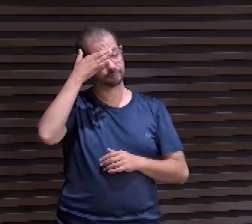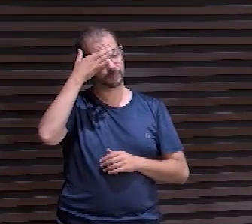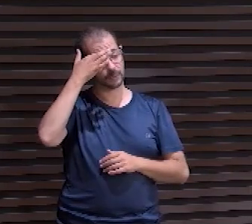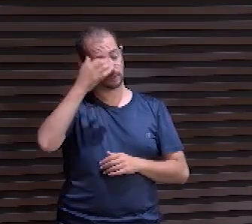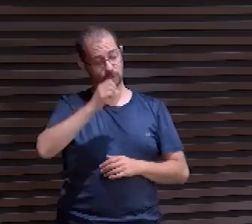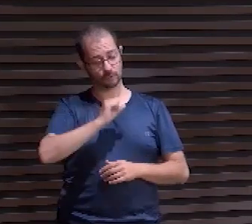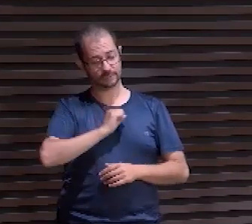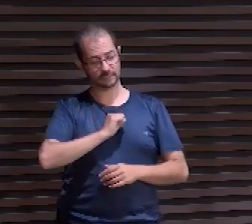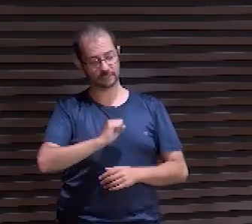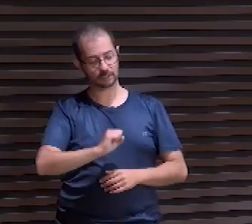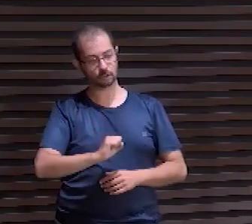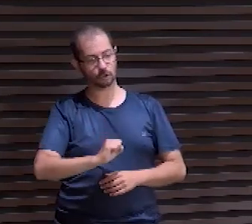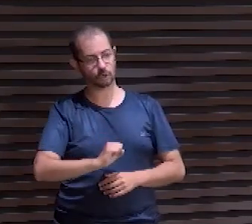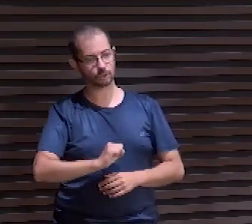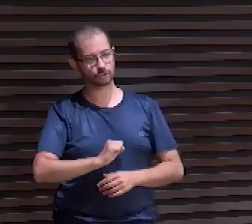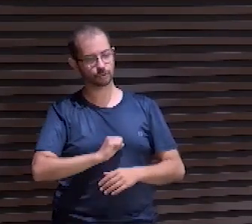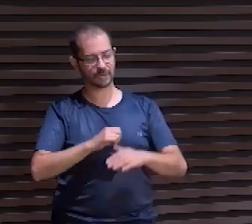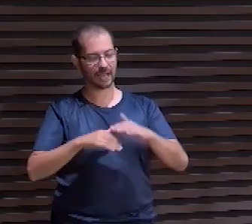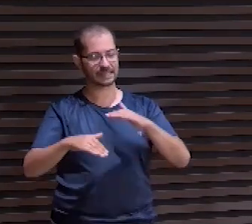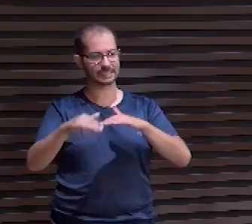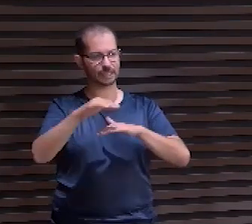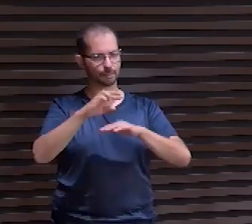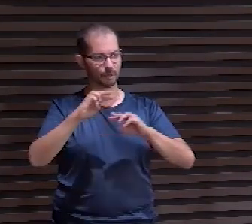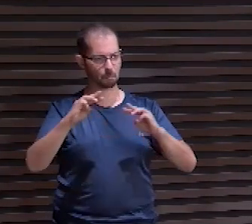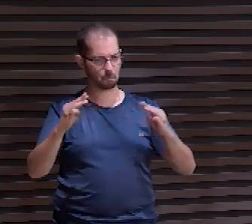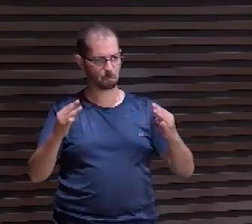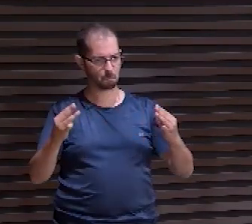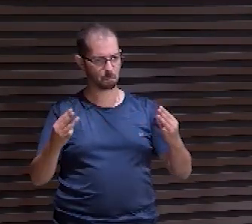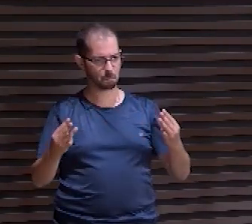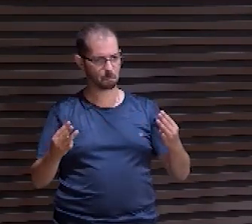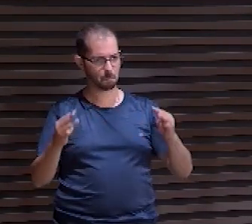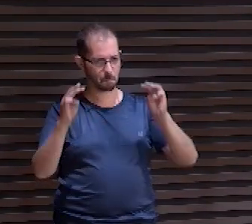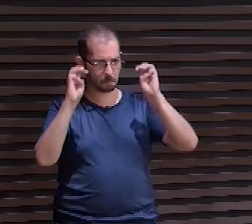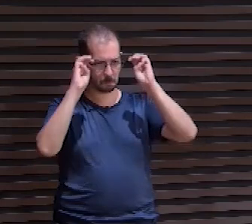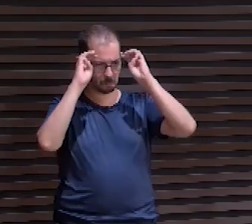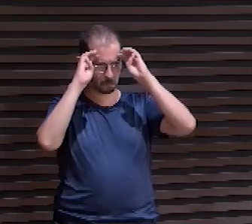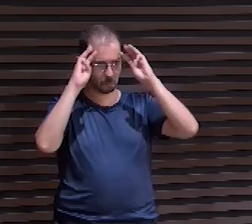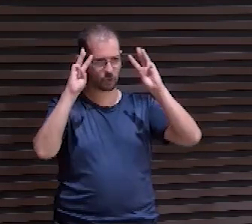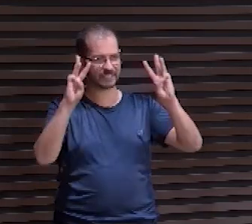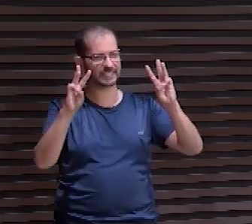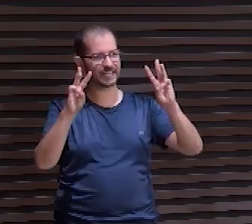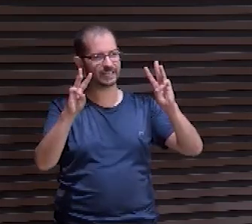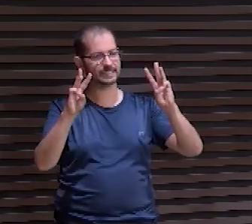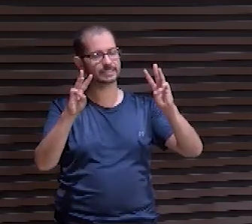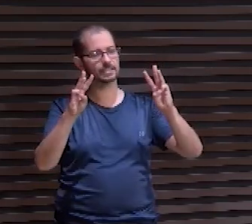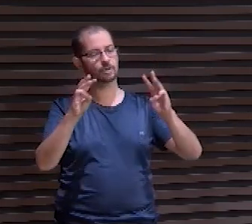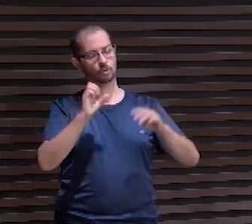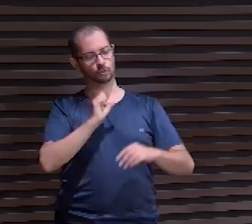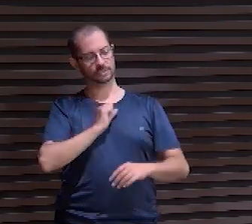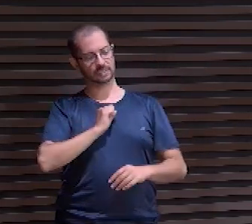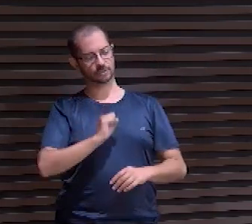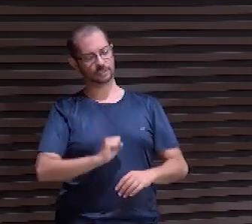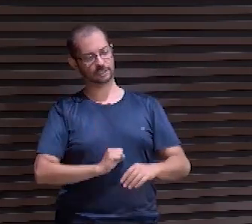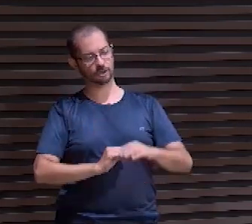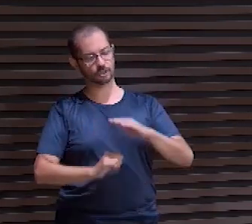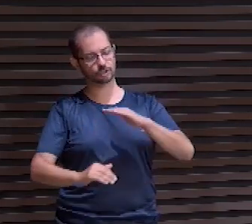acima de Moisés, acima